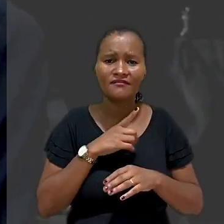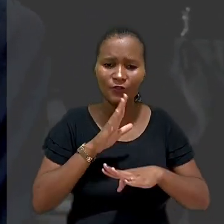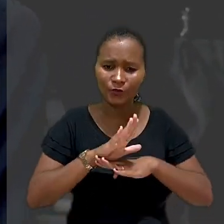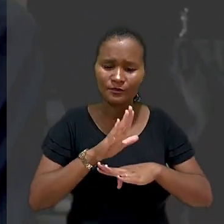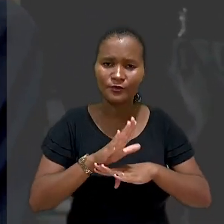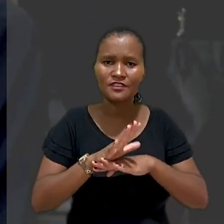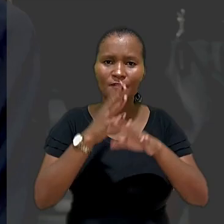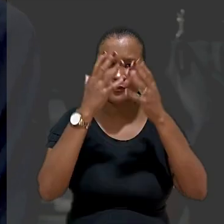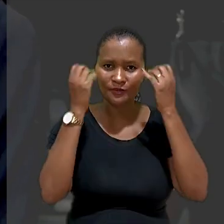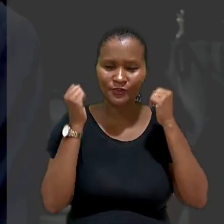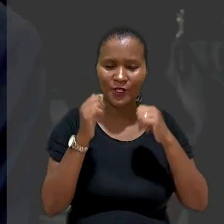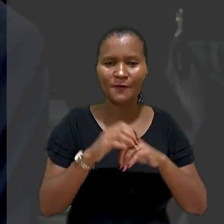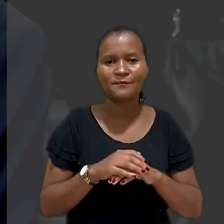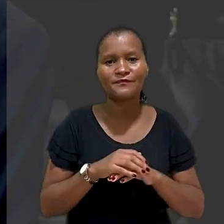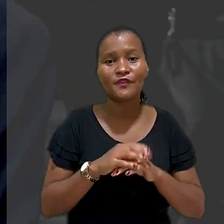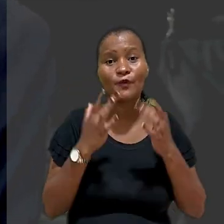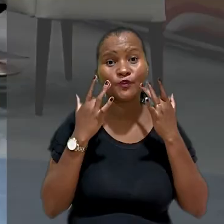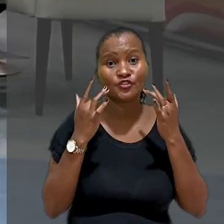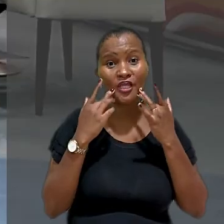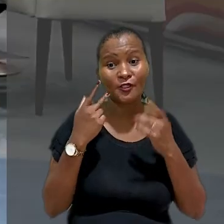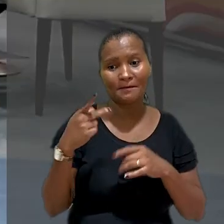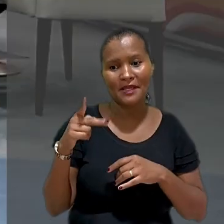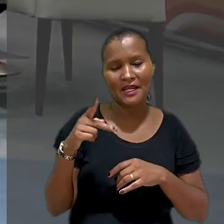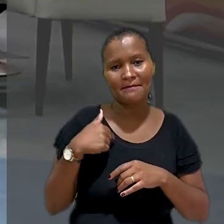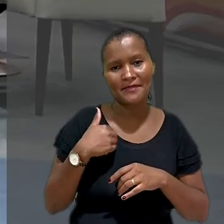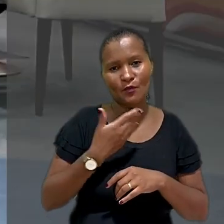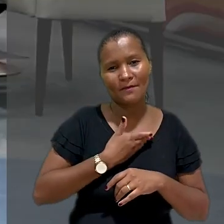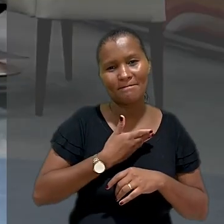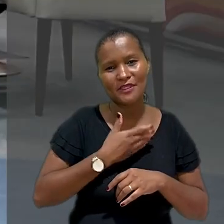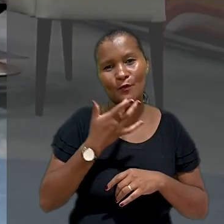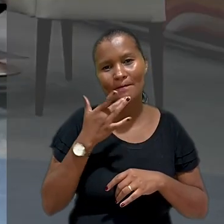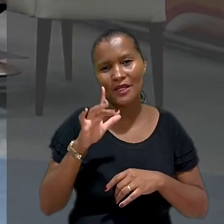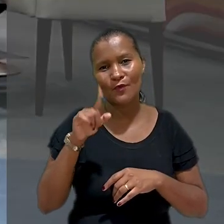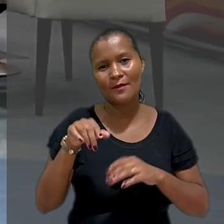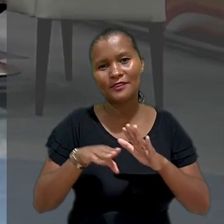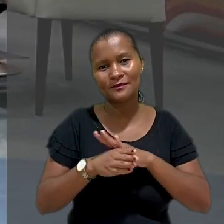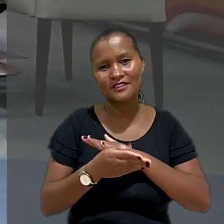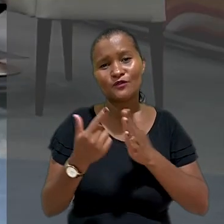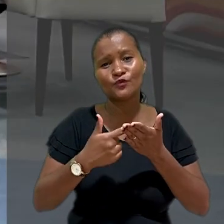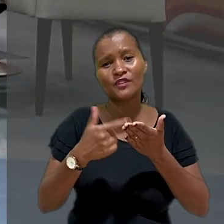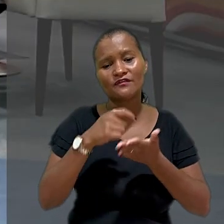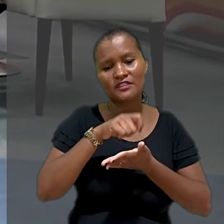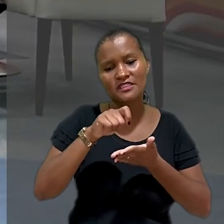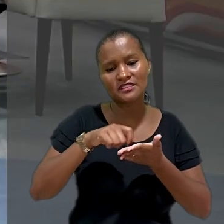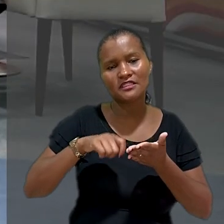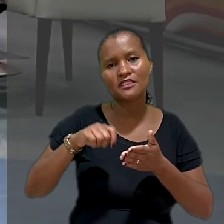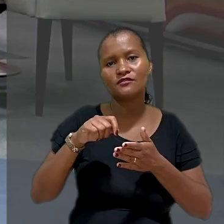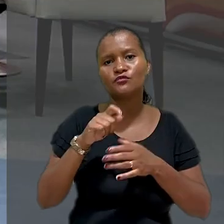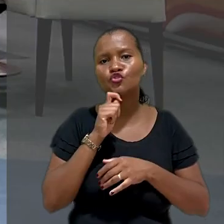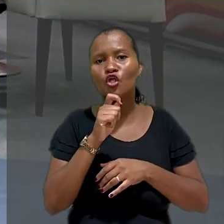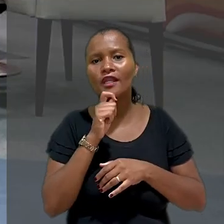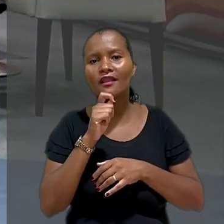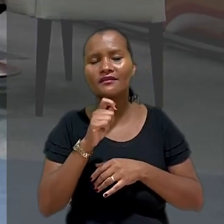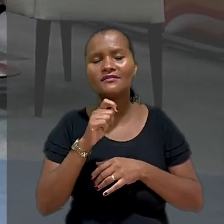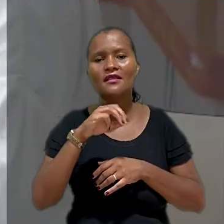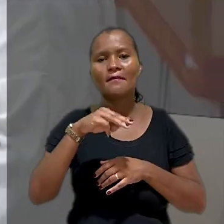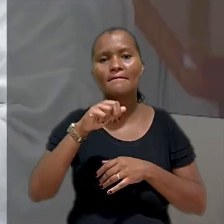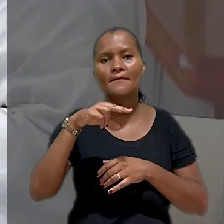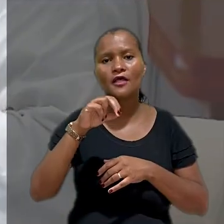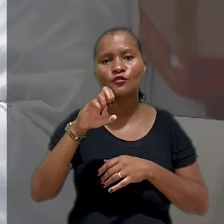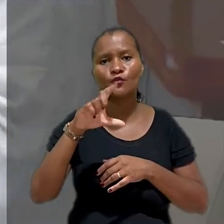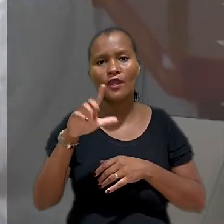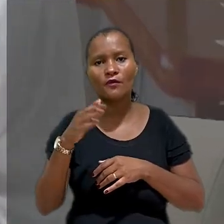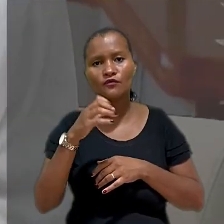trou trouxe a sua contribuição pro tribunal a peça para meu amigo branco é uma adaptação do livro escrito pelo